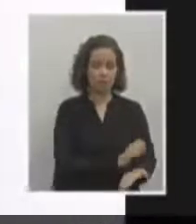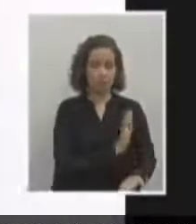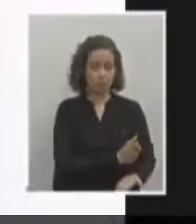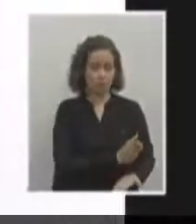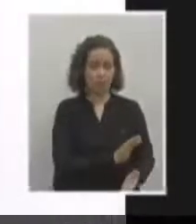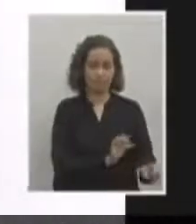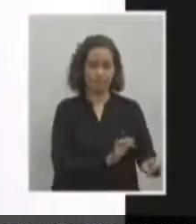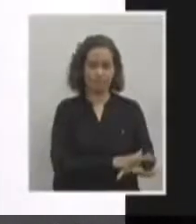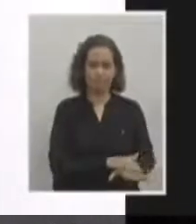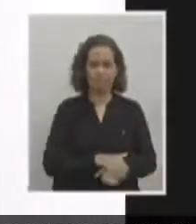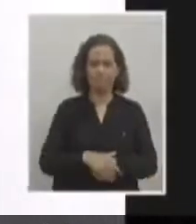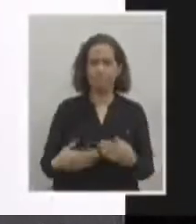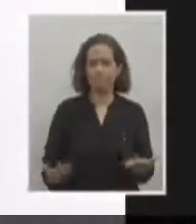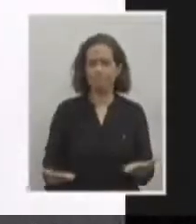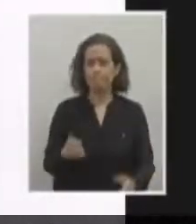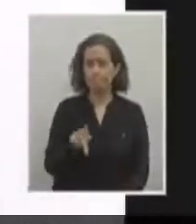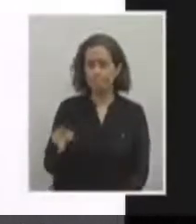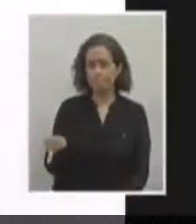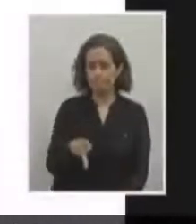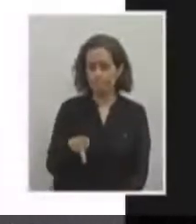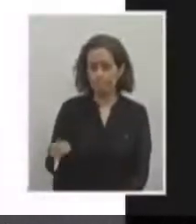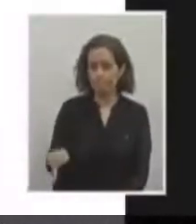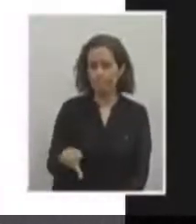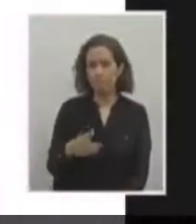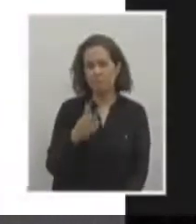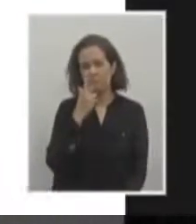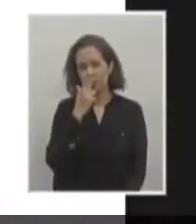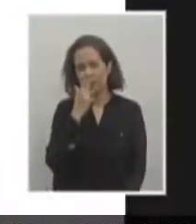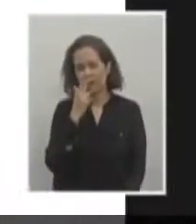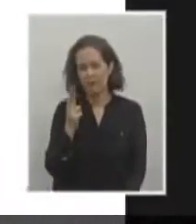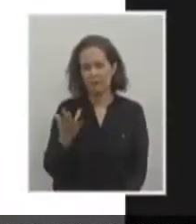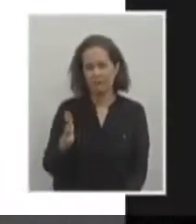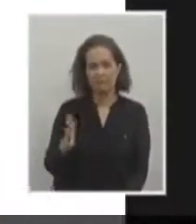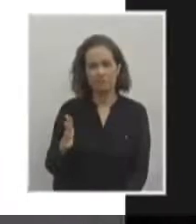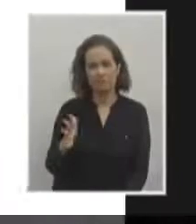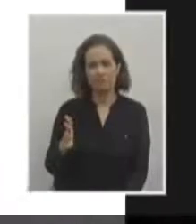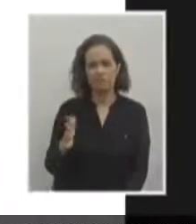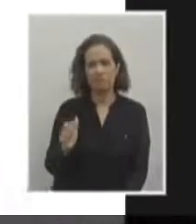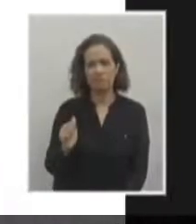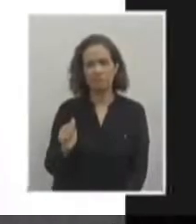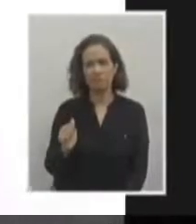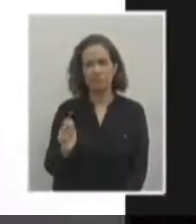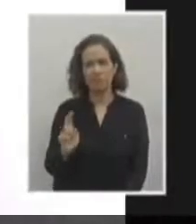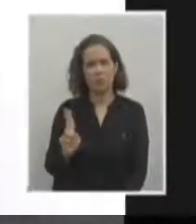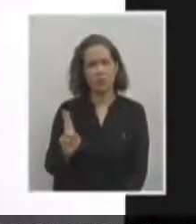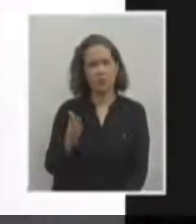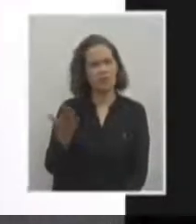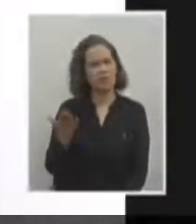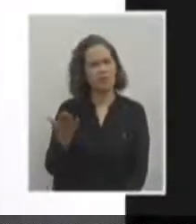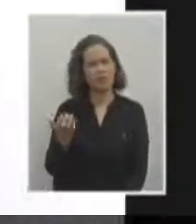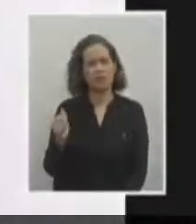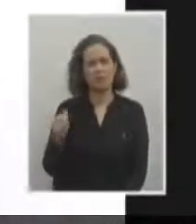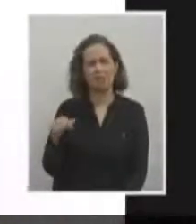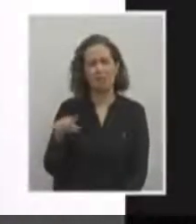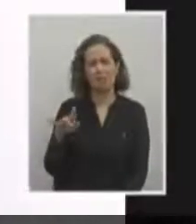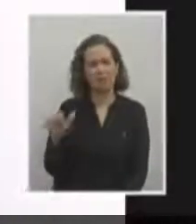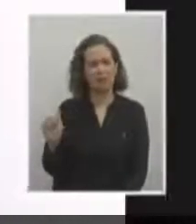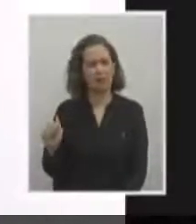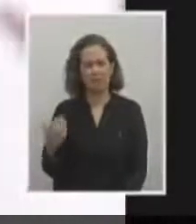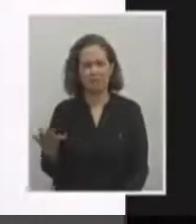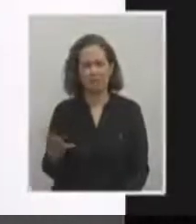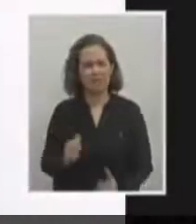das professoras me colocou, me parece que foi a Luciana, a Andréia Luciana, mas o professor, quando ele